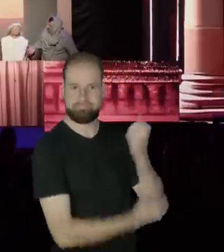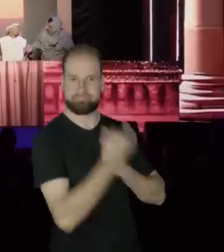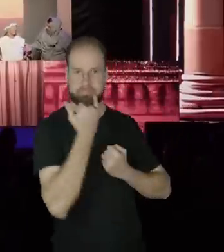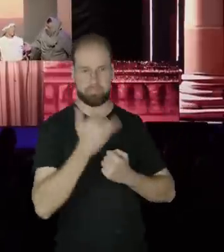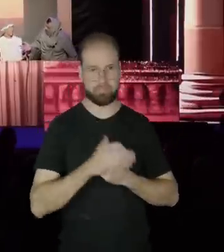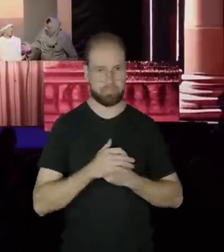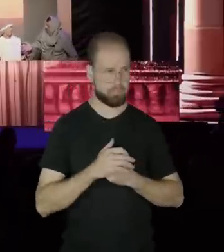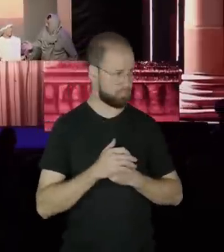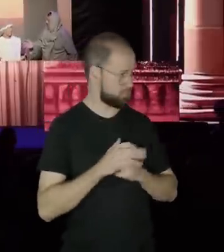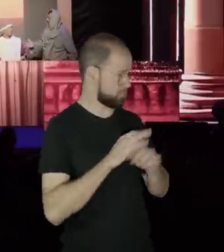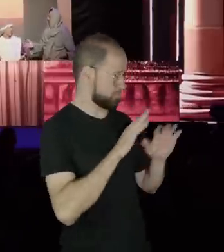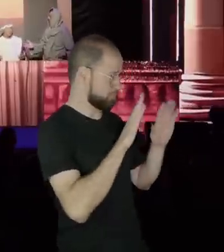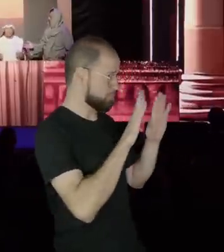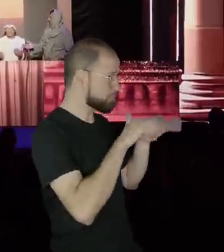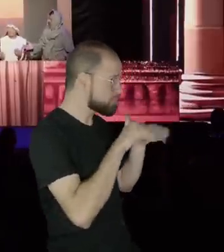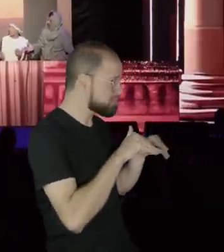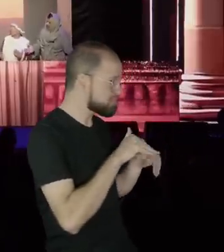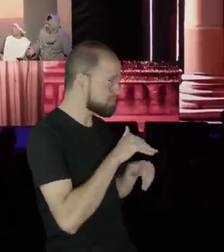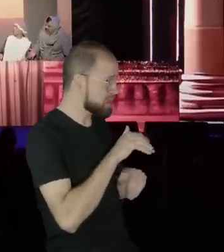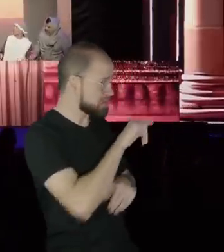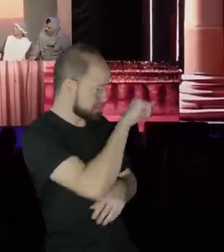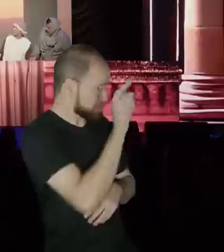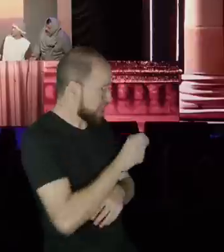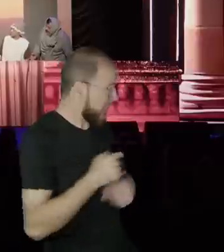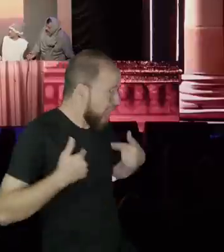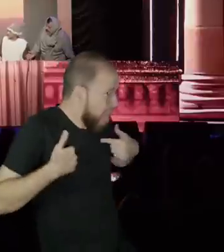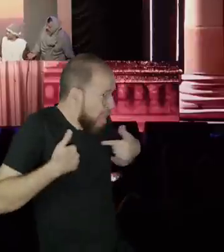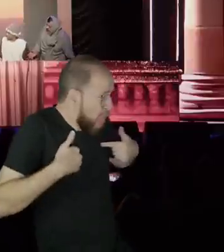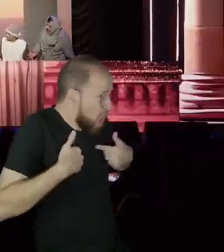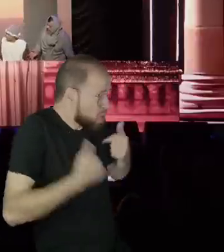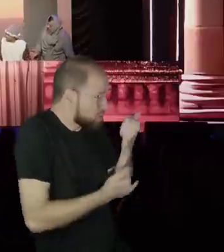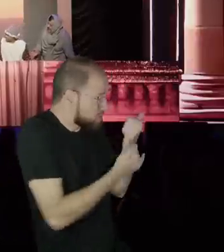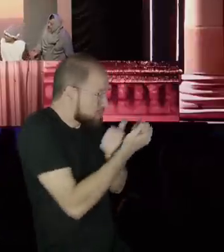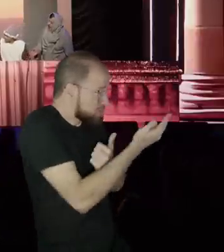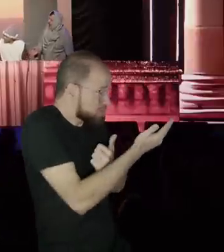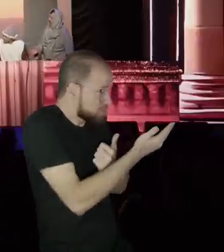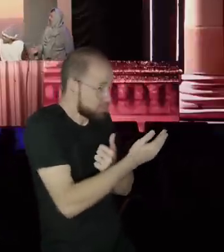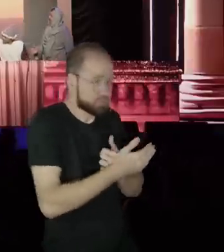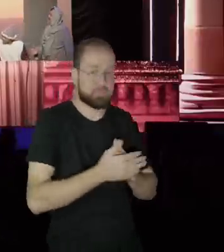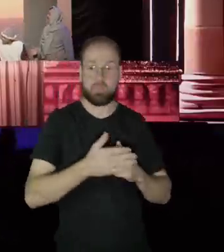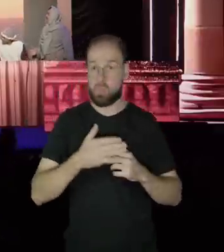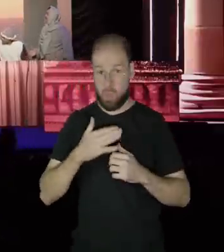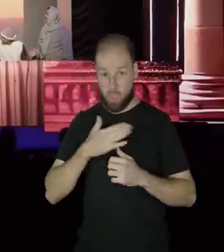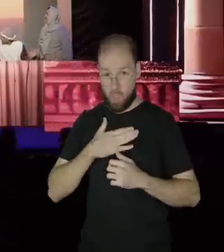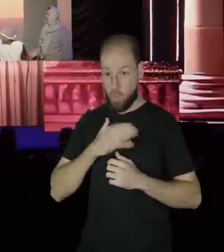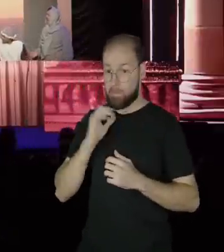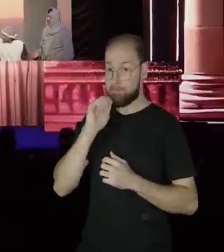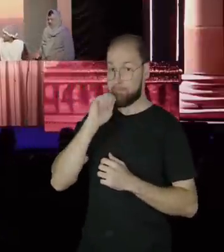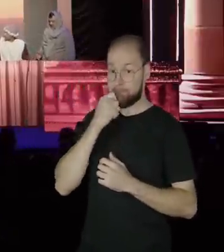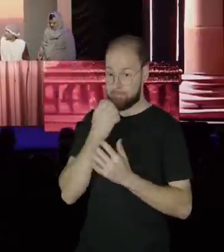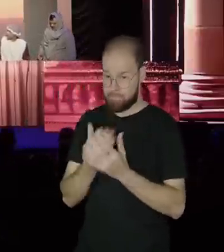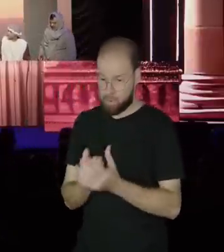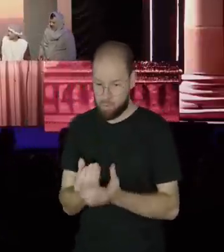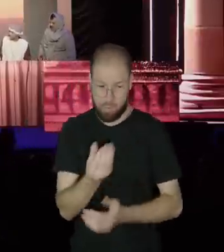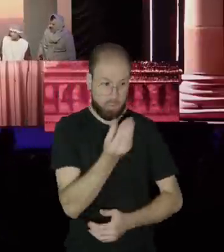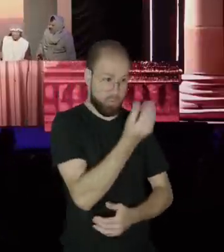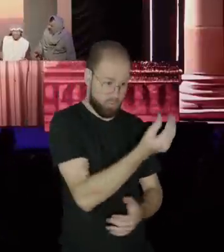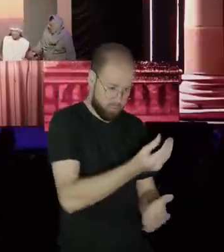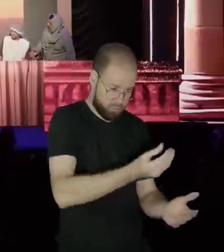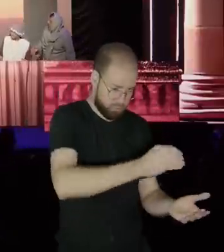Senhor, porventura serei eu. É aquele a quem eu der o pedaço de pão passado no